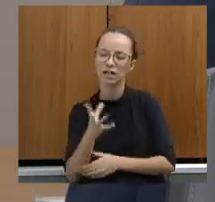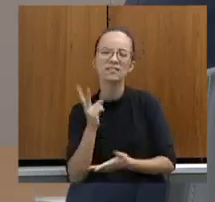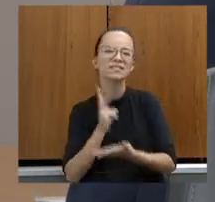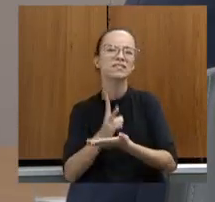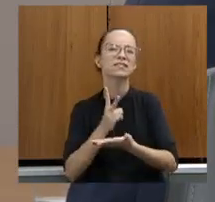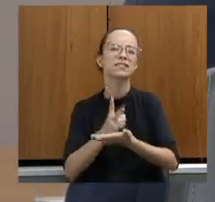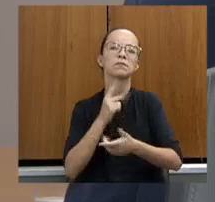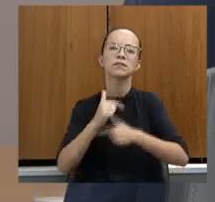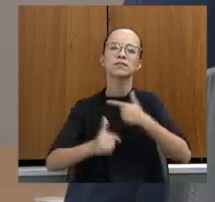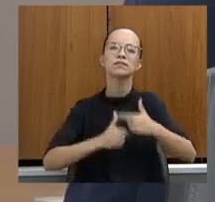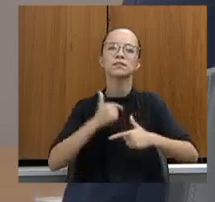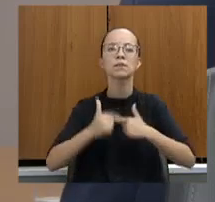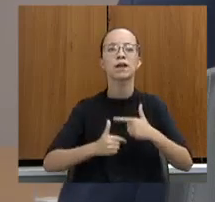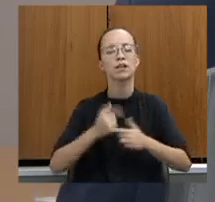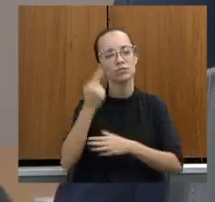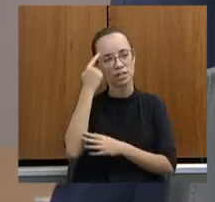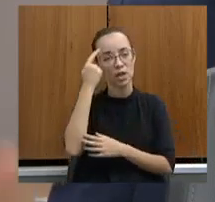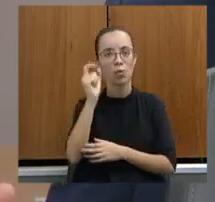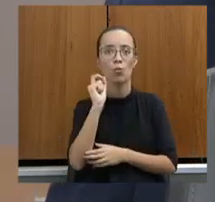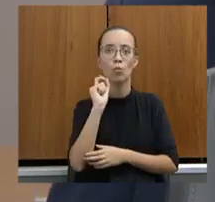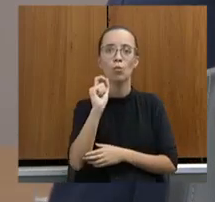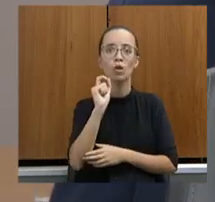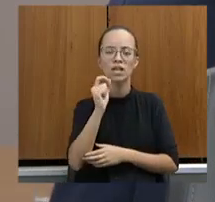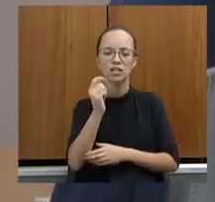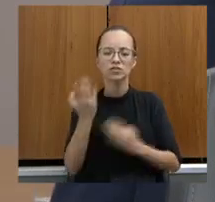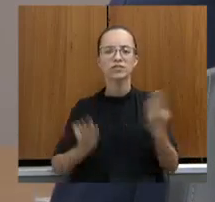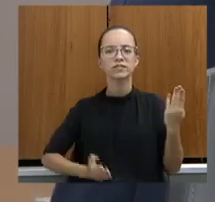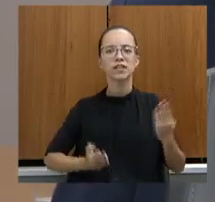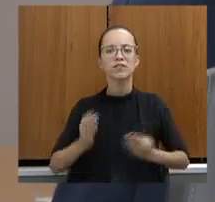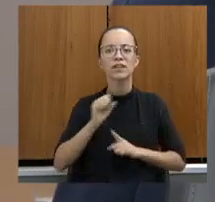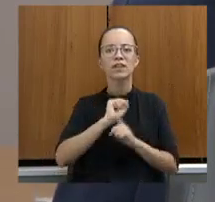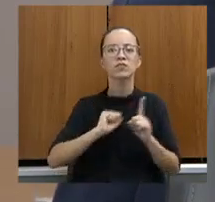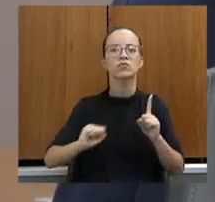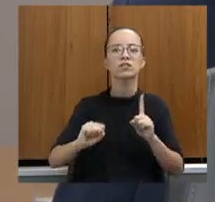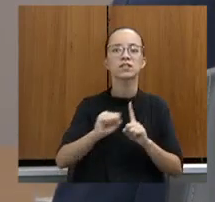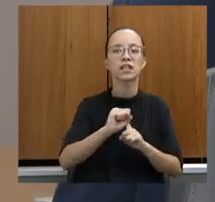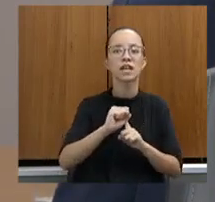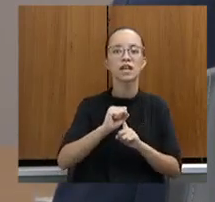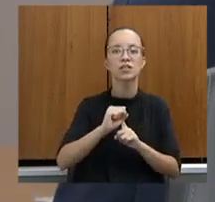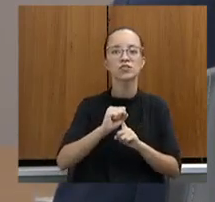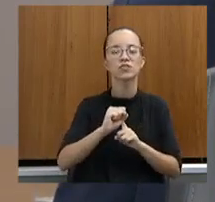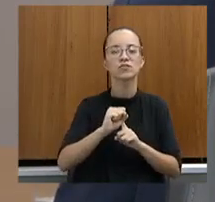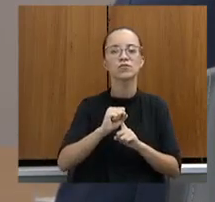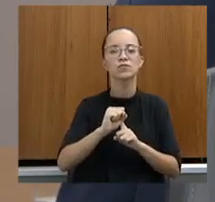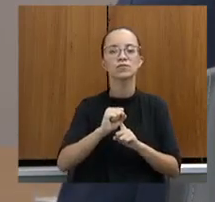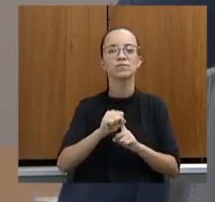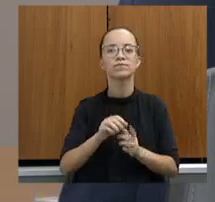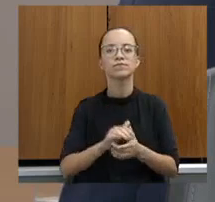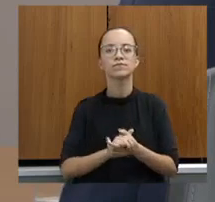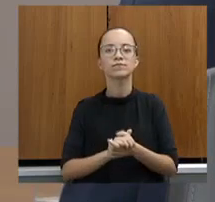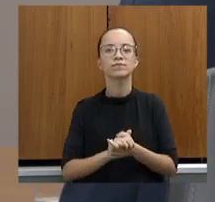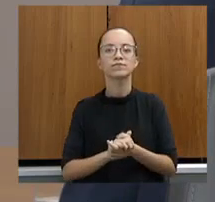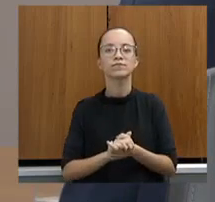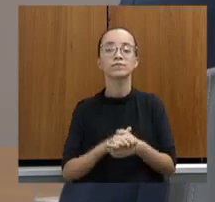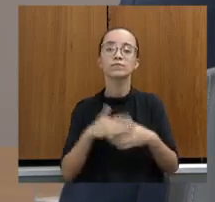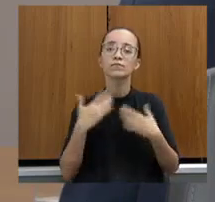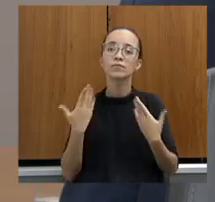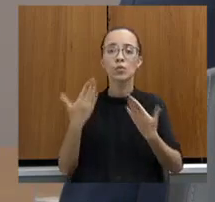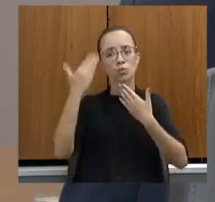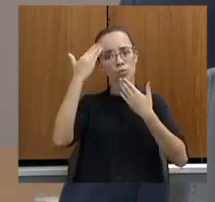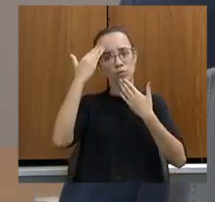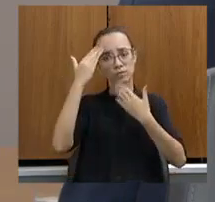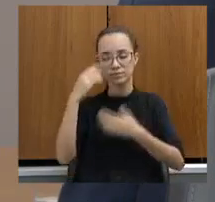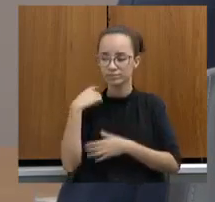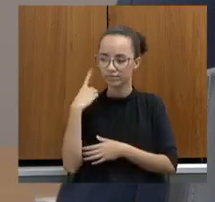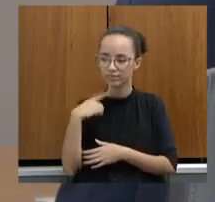disposto no ideia na ideia de poder servir a sociedade não se servir de um se do Estado portanto minha querida